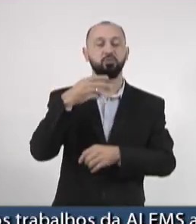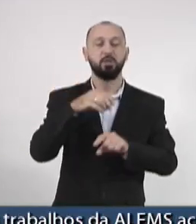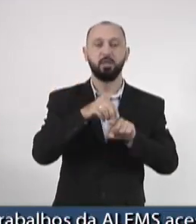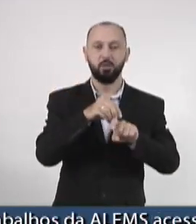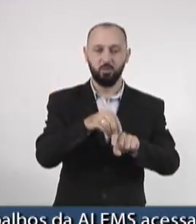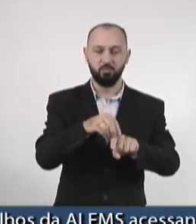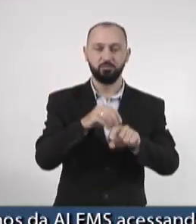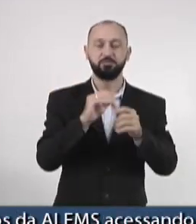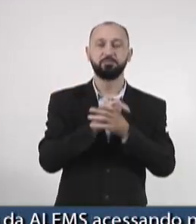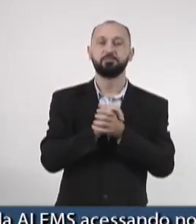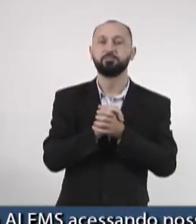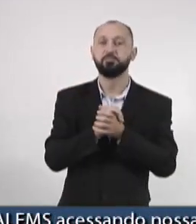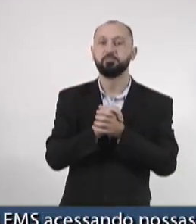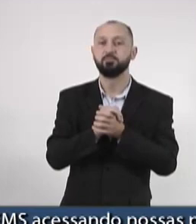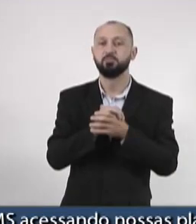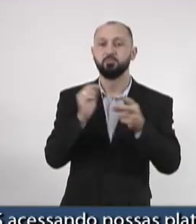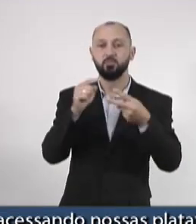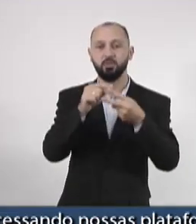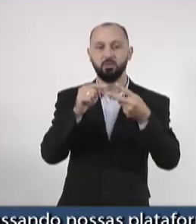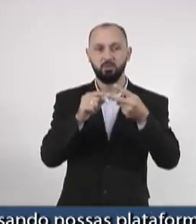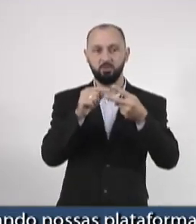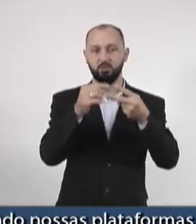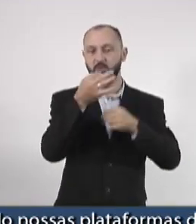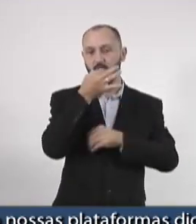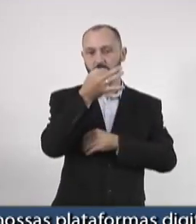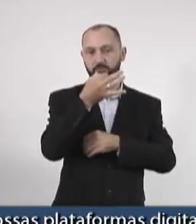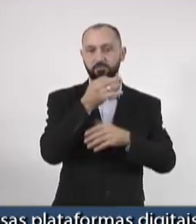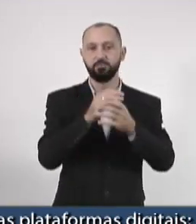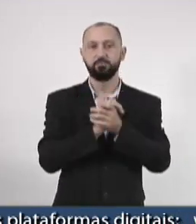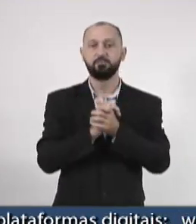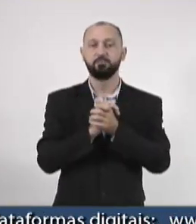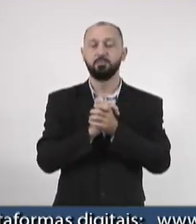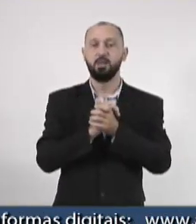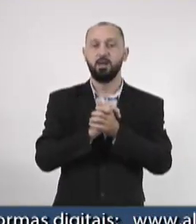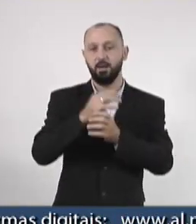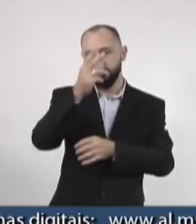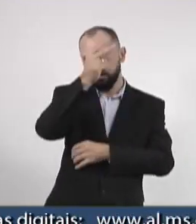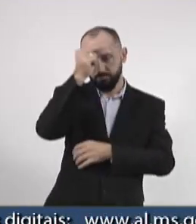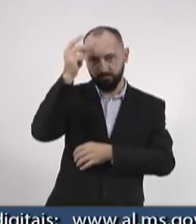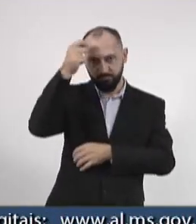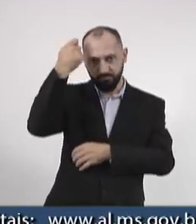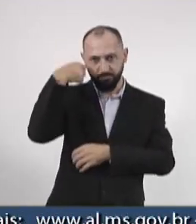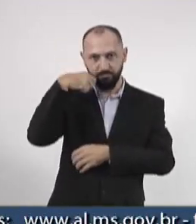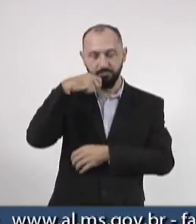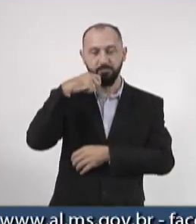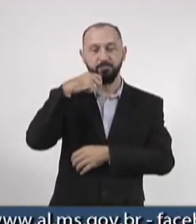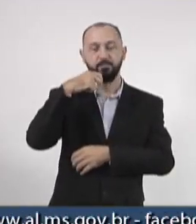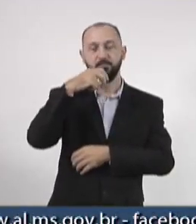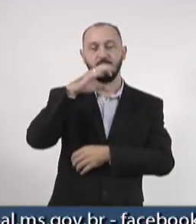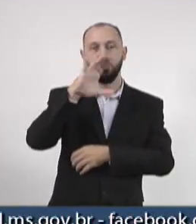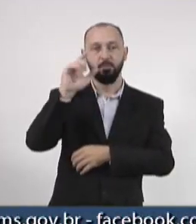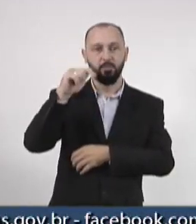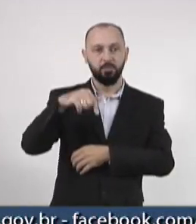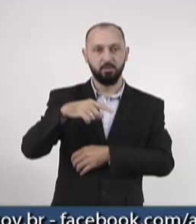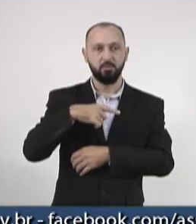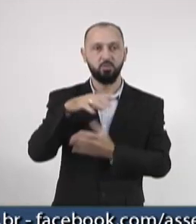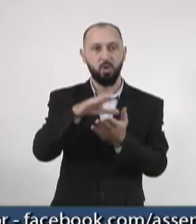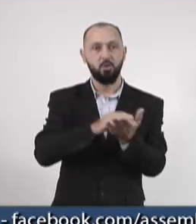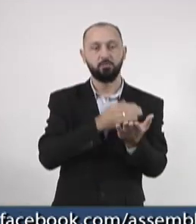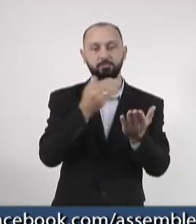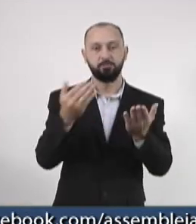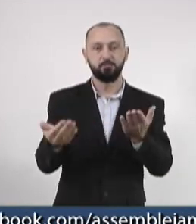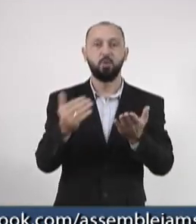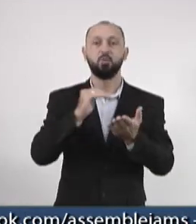E, por último, quero encaminhar duas indicações à prefeita de Campo Grande, a senhora Adriane Lopes, com cópia ao